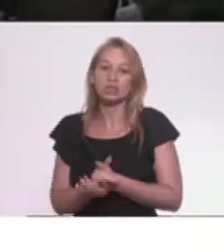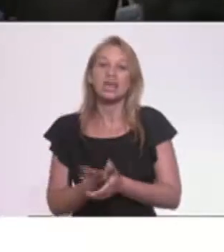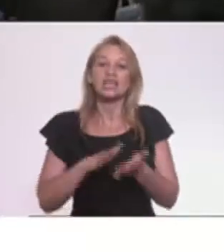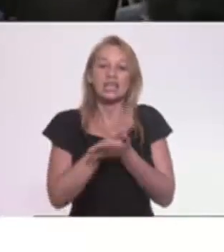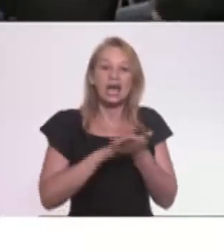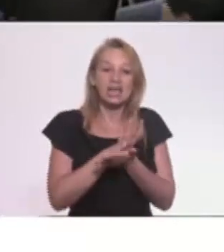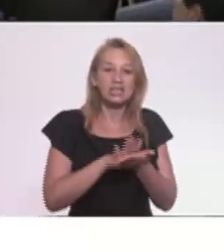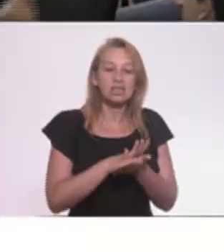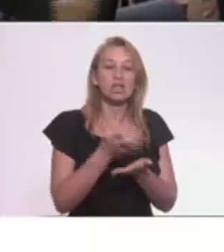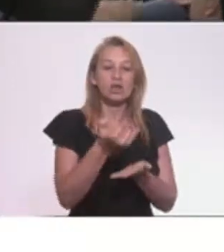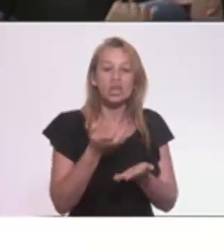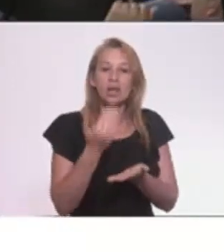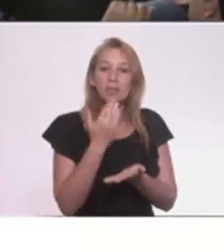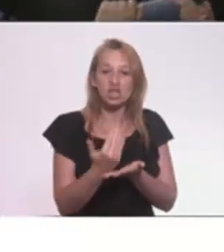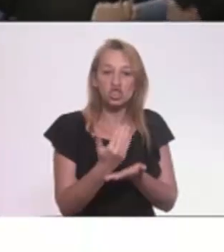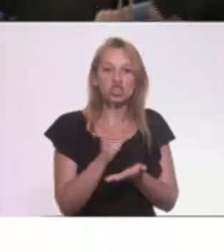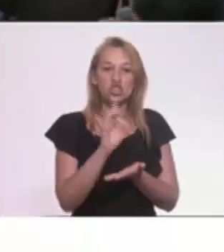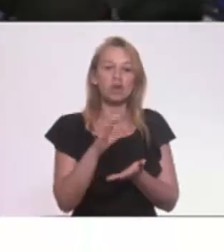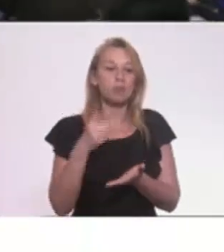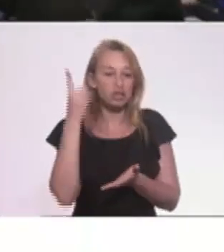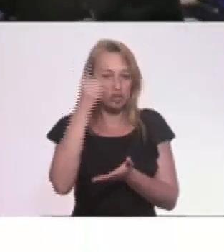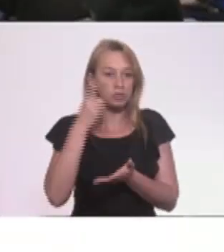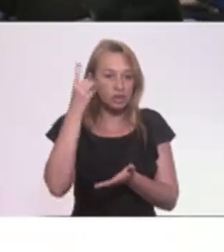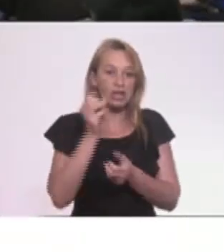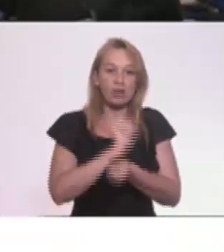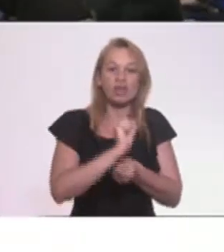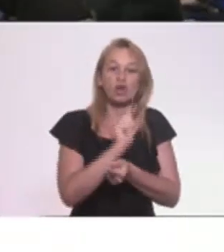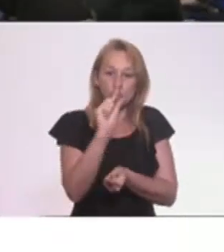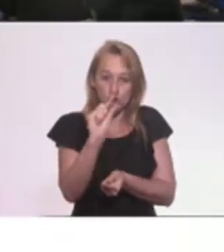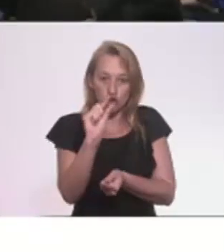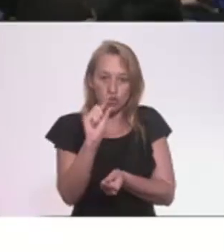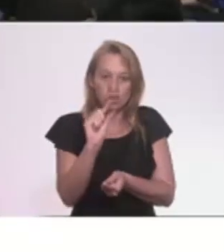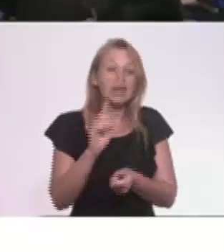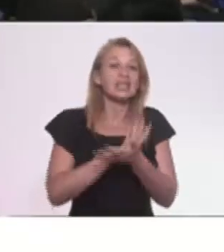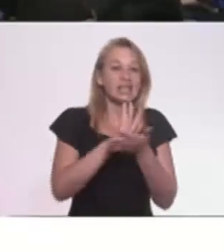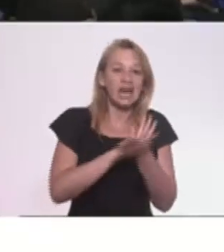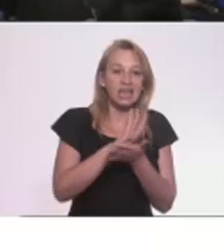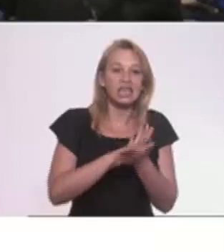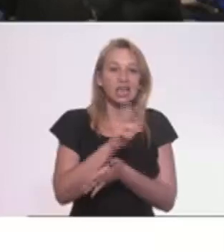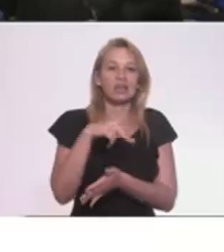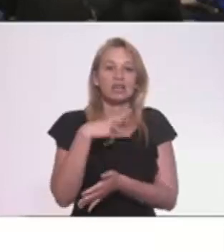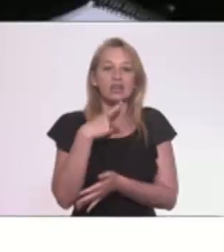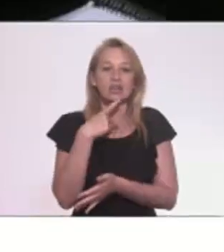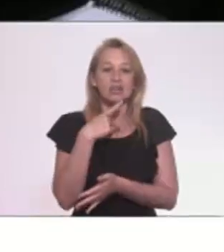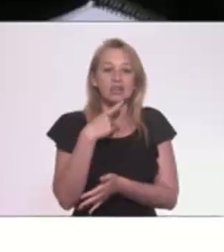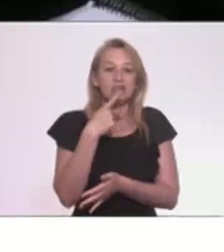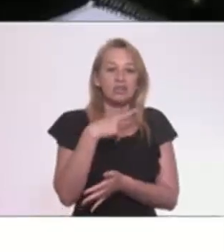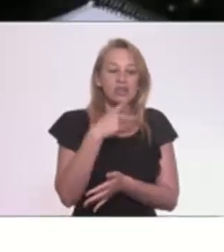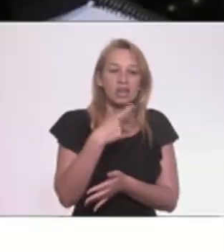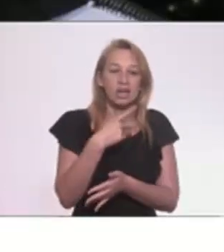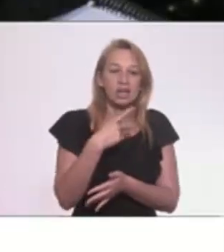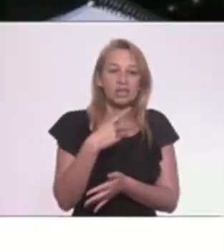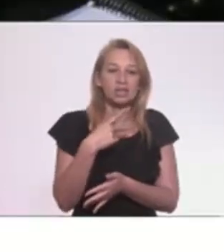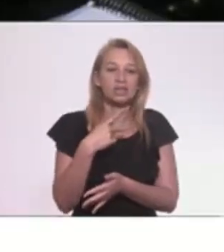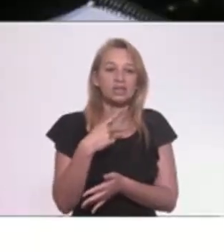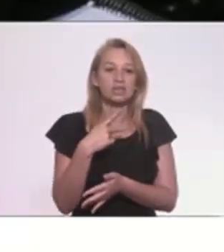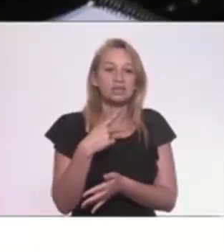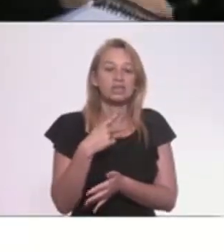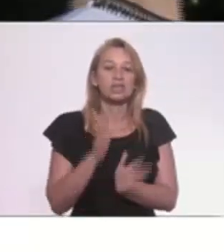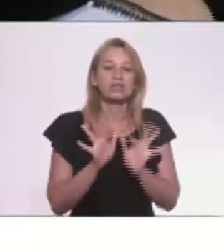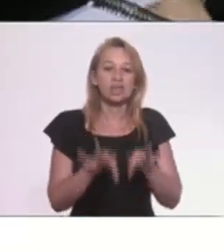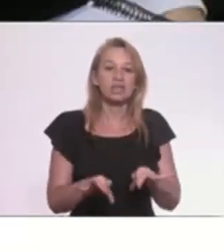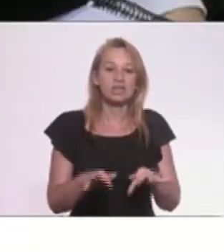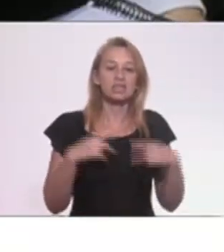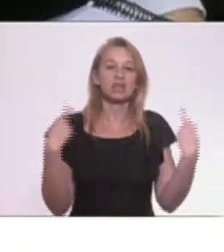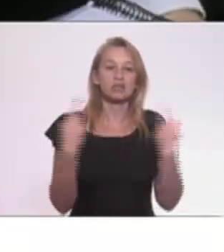Nada mais, eu queria pedir só para os deputados aguardarem um pouquinho, que nada mais havendo a tratar, agradeço a presença de todos os deputados, dou por encerrada